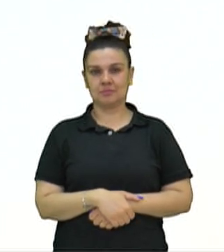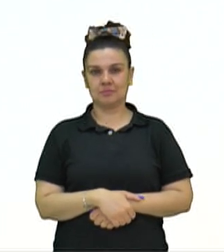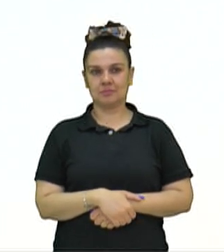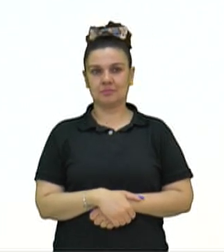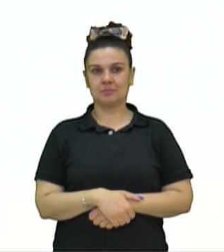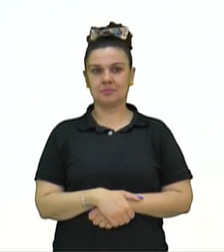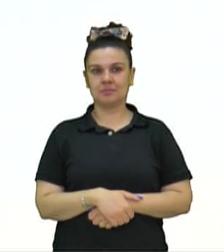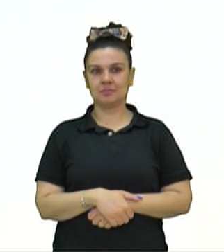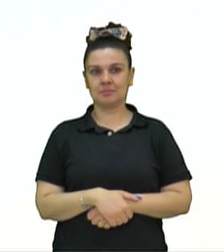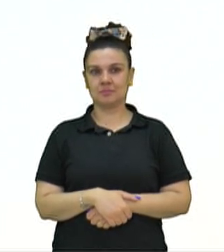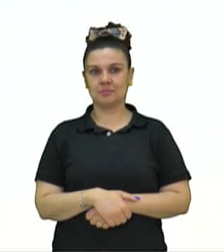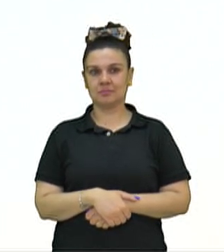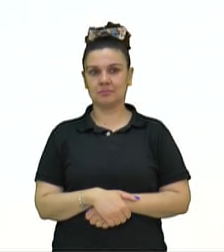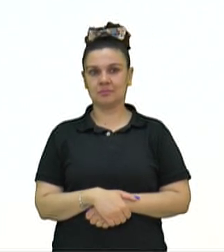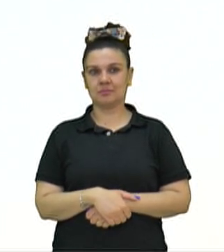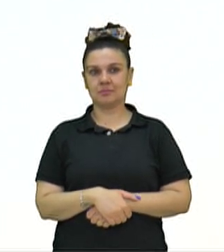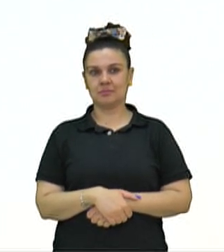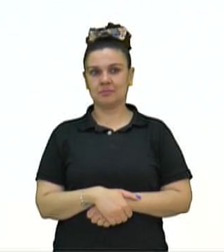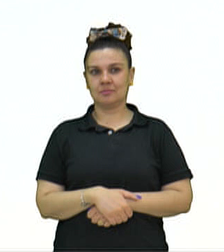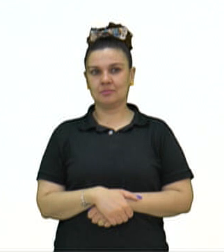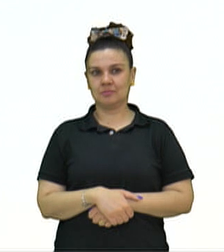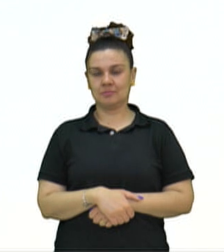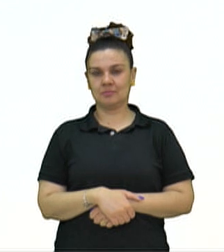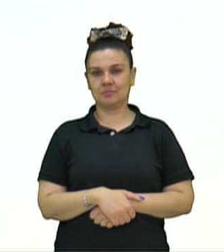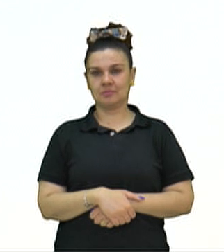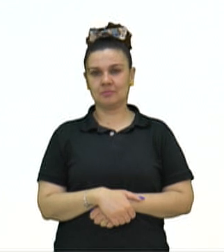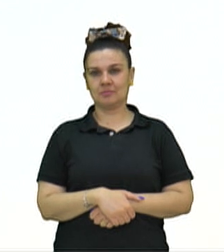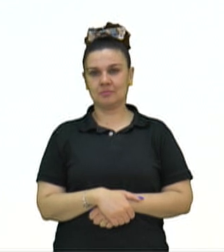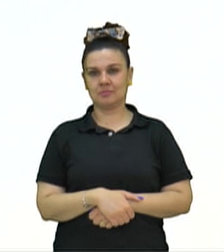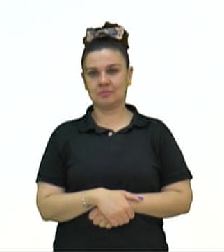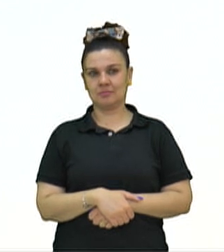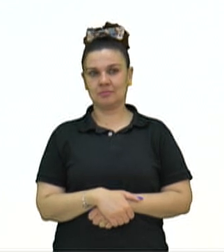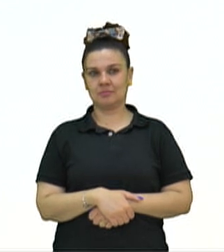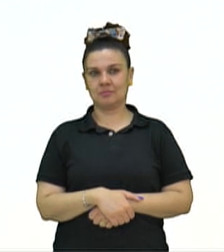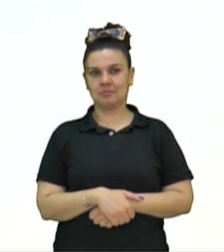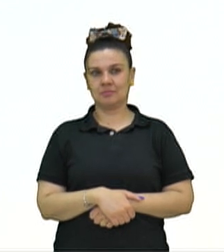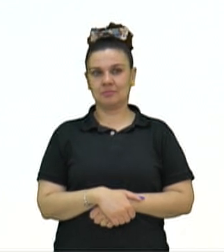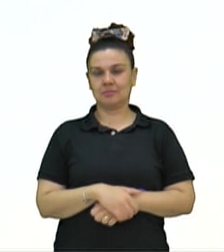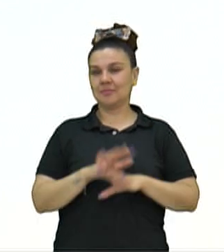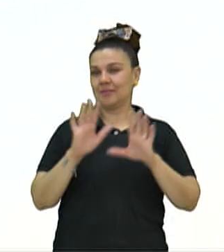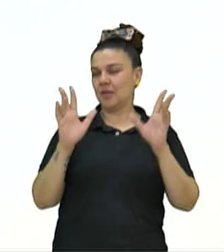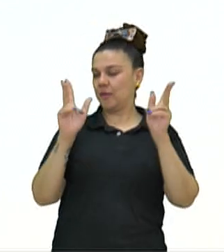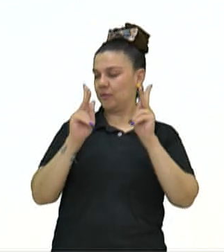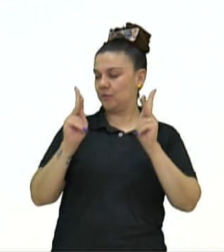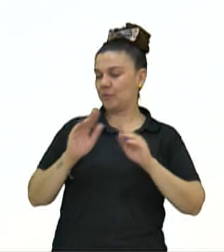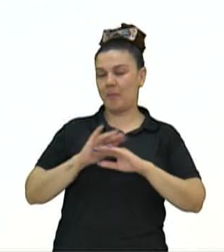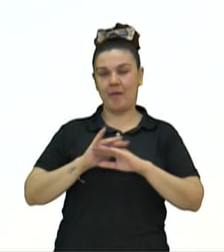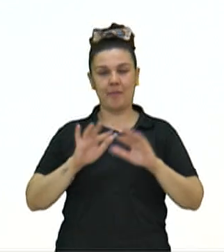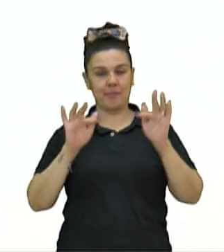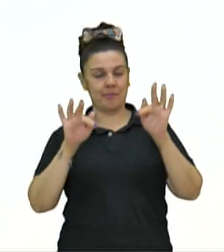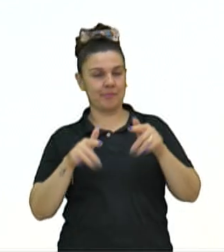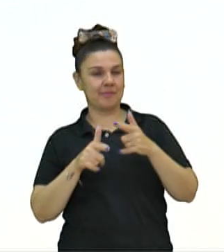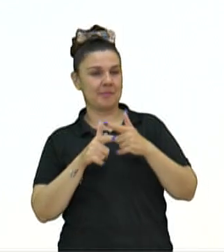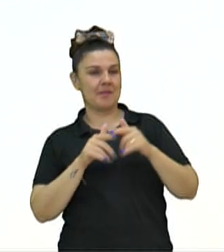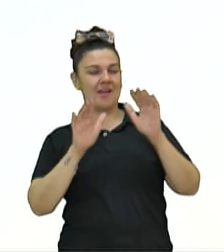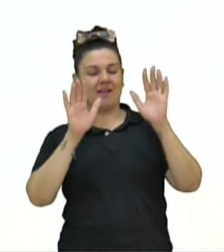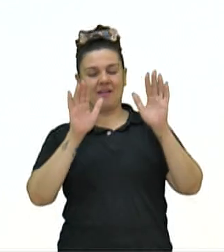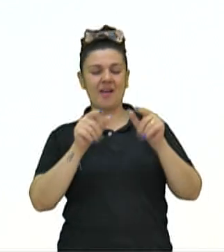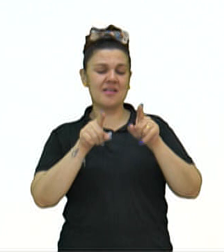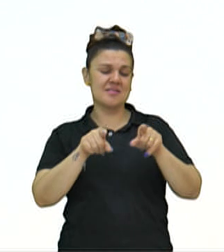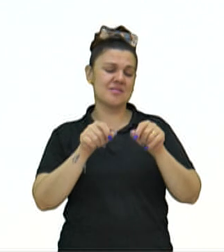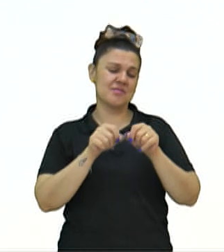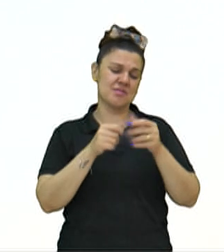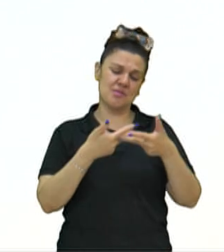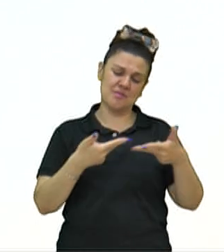you wouldn't be a cat. I love you for what you are. That's okay. Pronto, já tá tudo certo. Ele pensa, né? Se você não